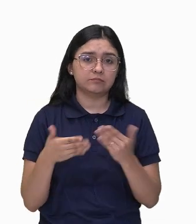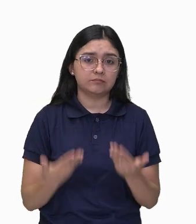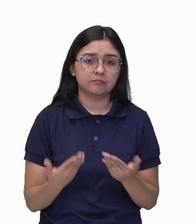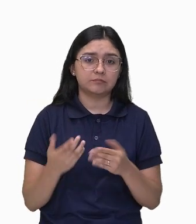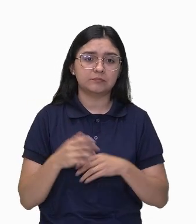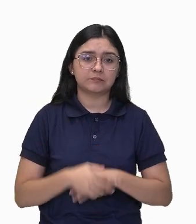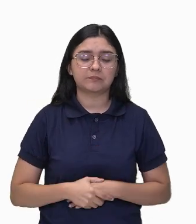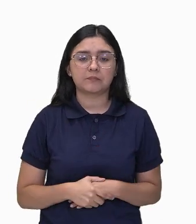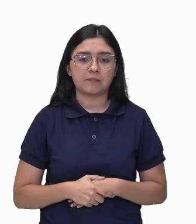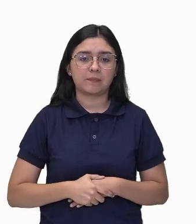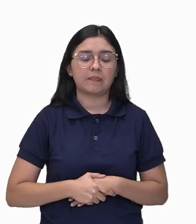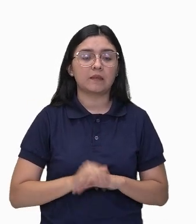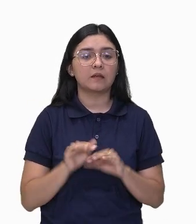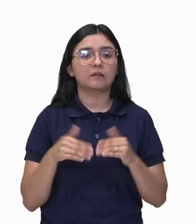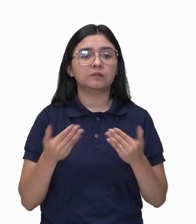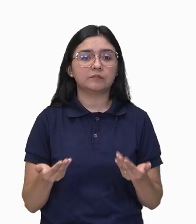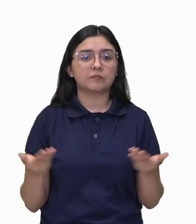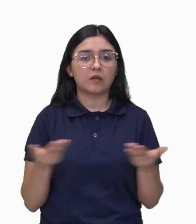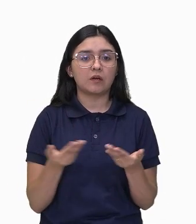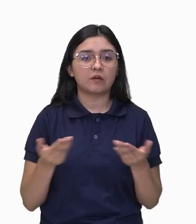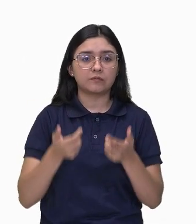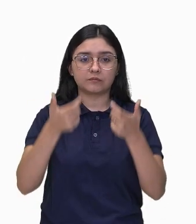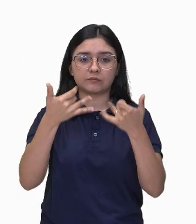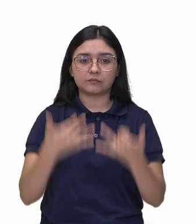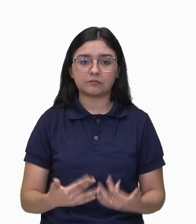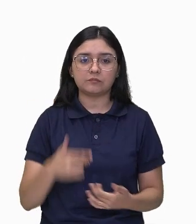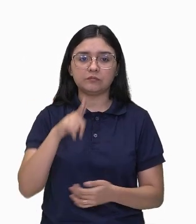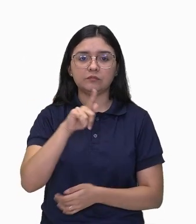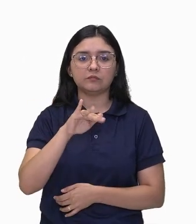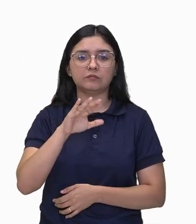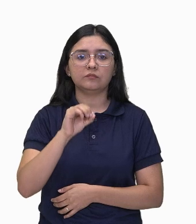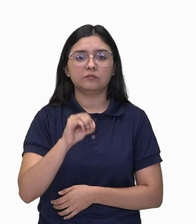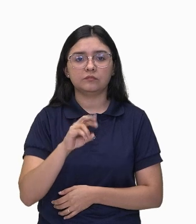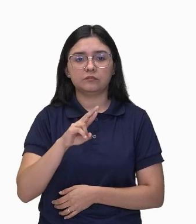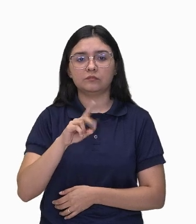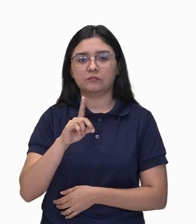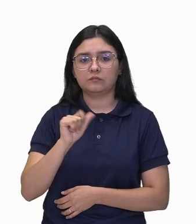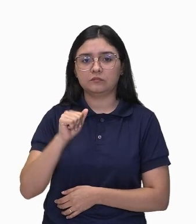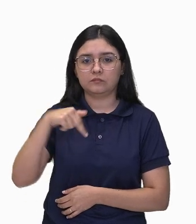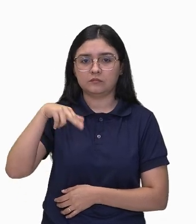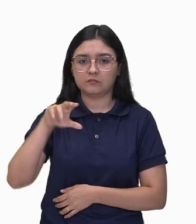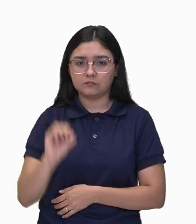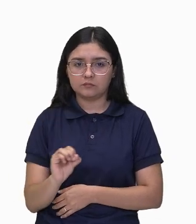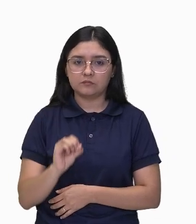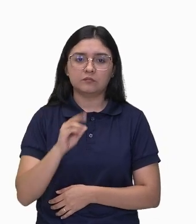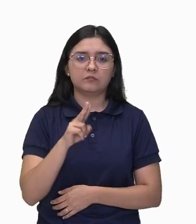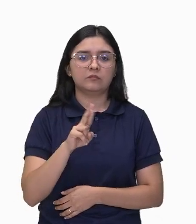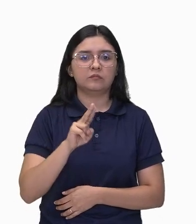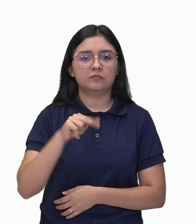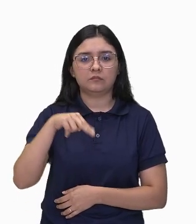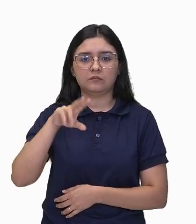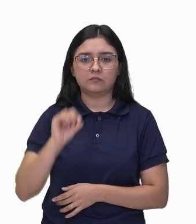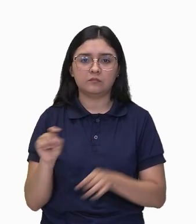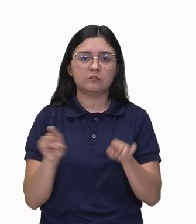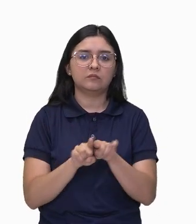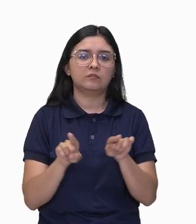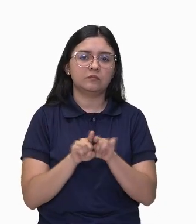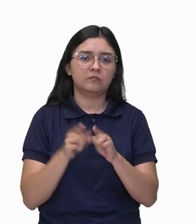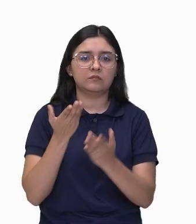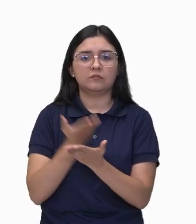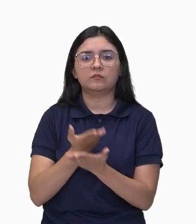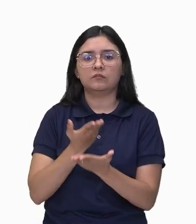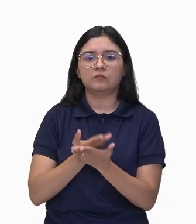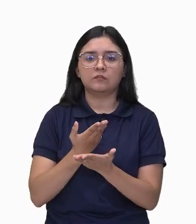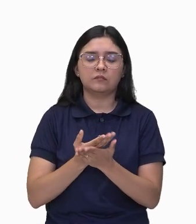da Inquisição. E vamos falar então do Giordano Bruno. Foi aí, né, também estudou o heliocentrismo, que